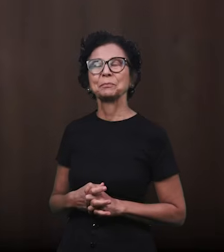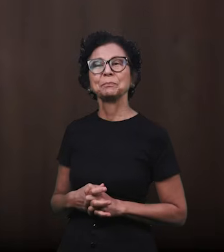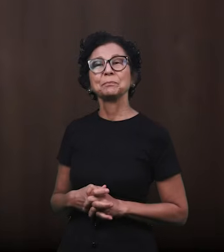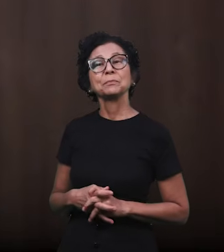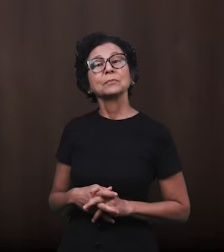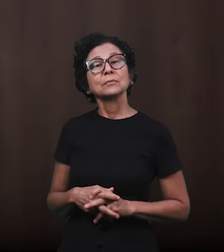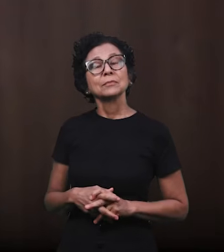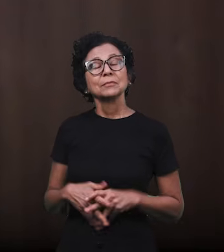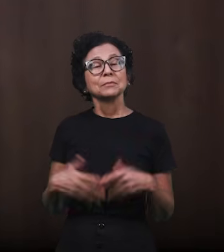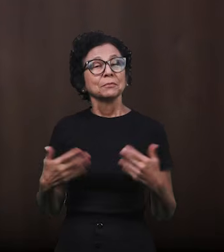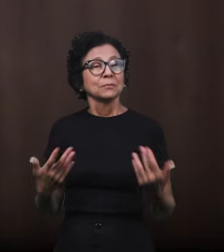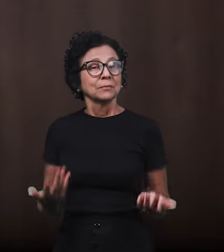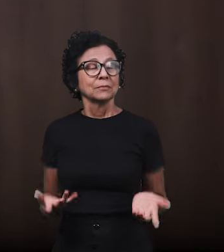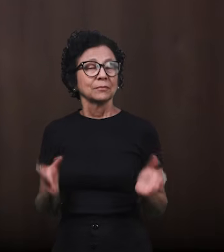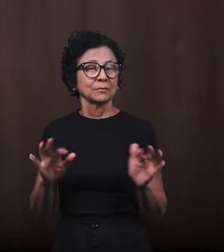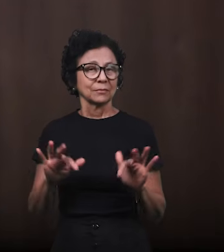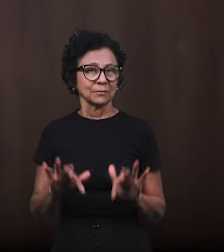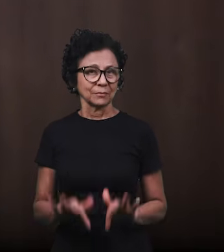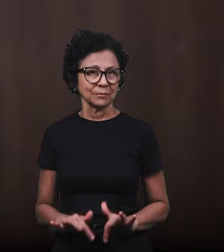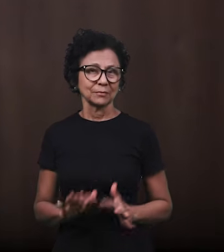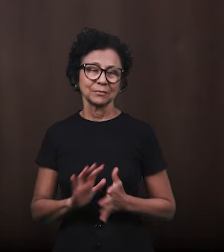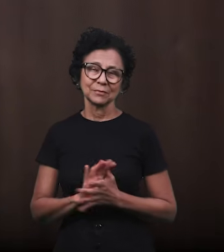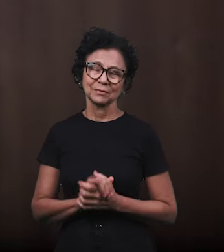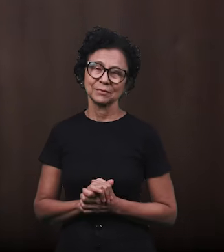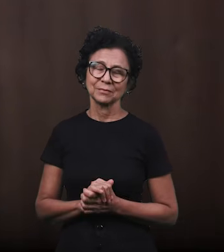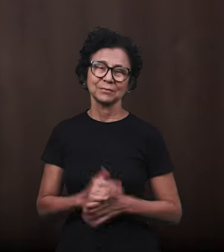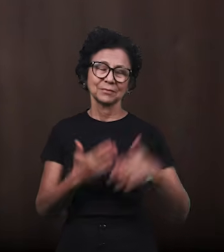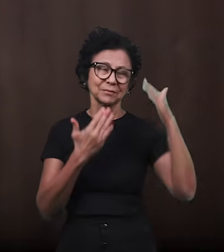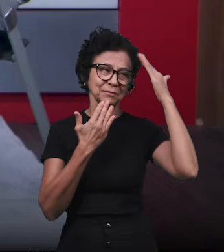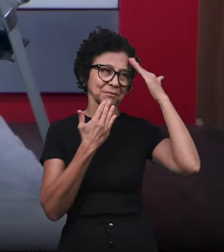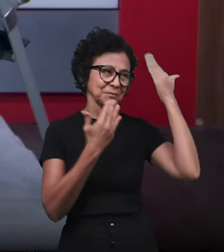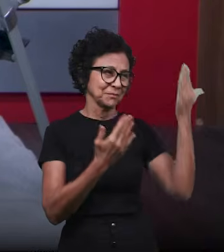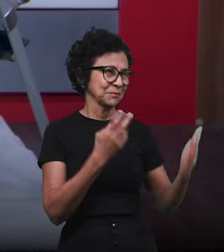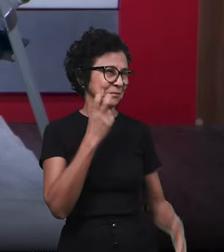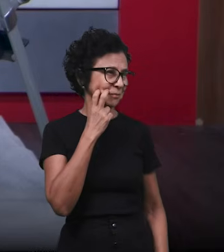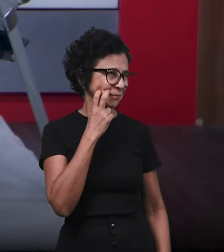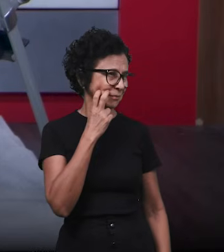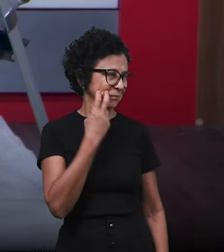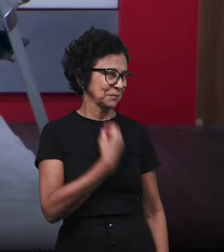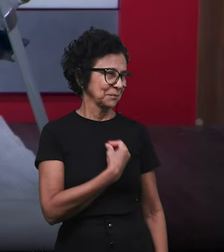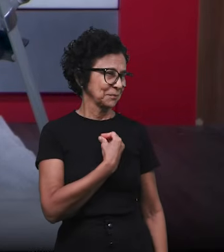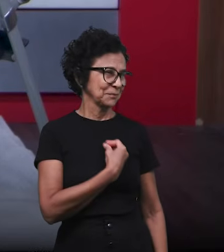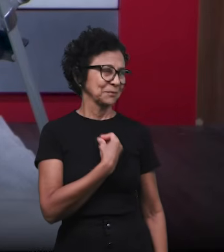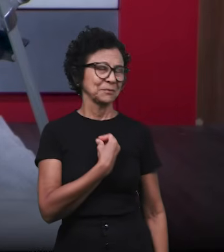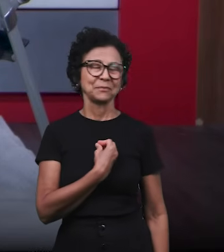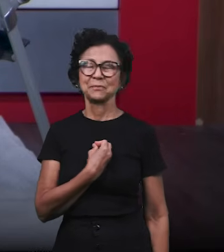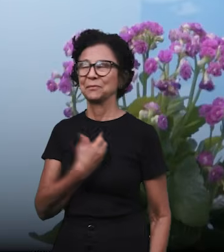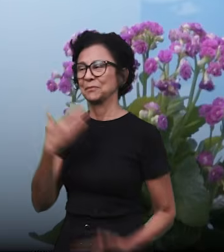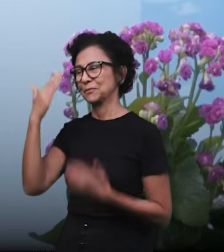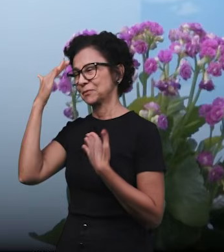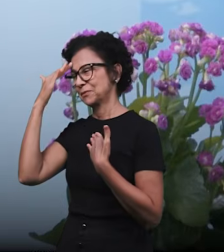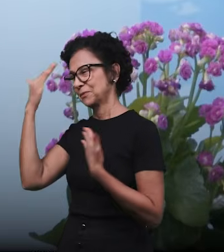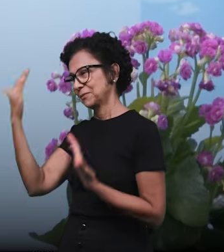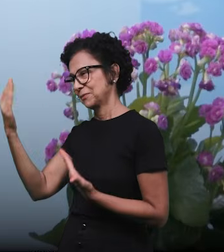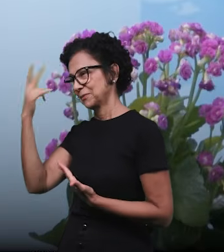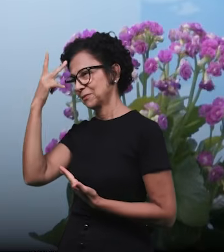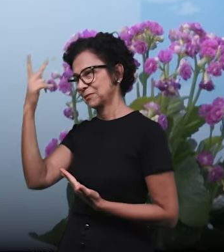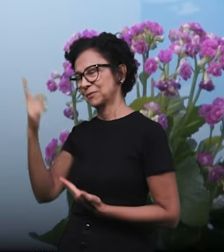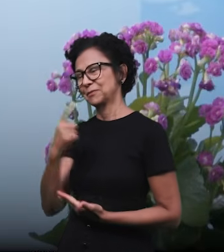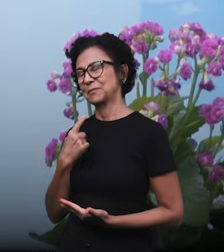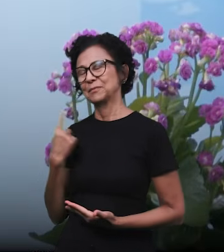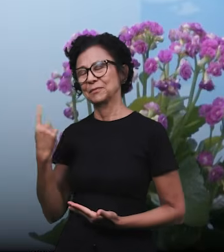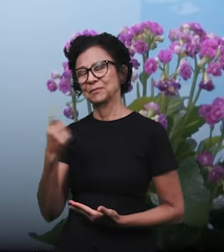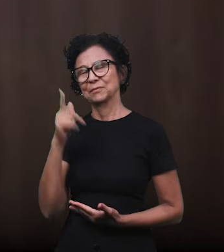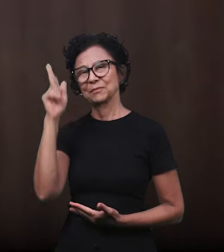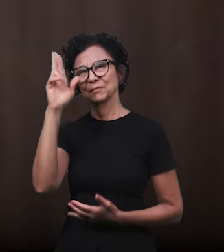no próximo episódio. Então, nós encerramos hoje o nosso episódio. Quero agradecer a Natália pela presença. Eu que agradeço, Priscila, a paz do Senhor, a paz do Senhor